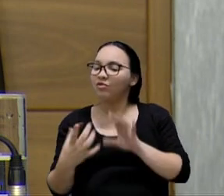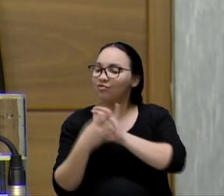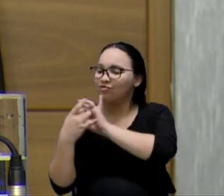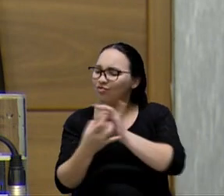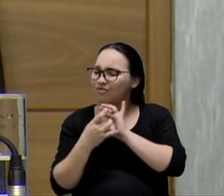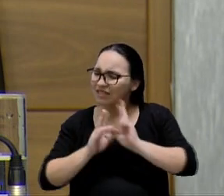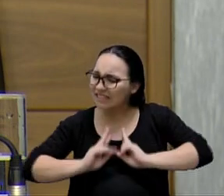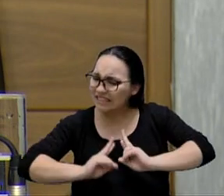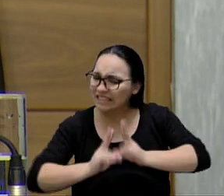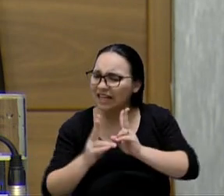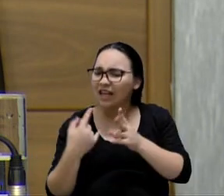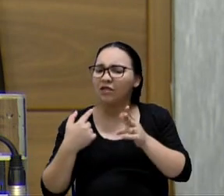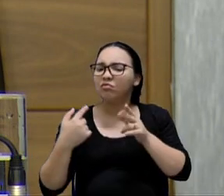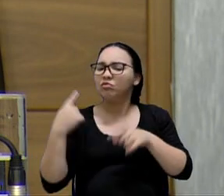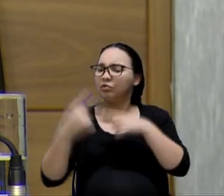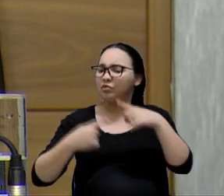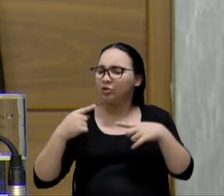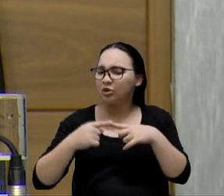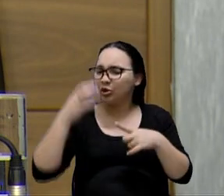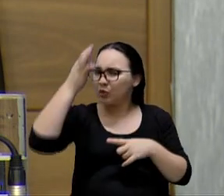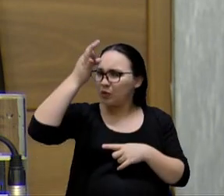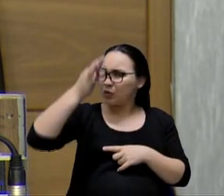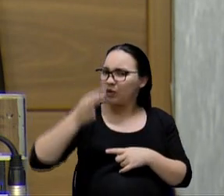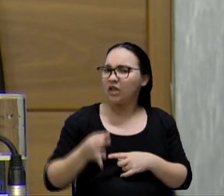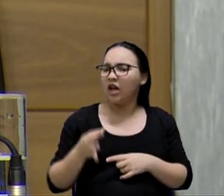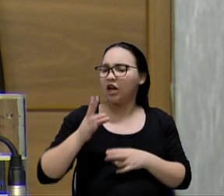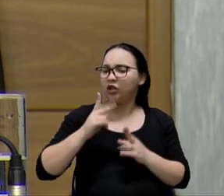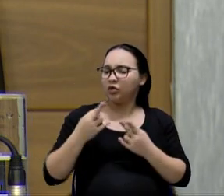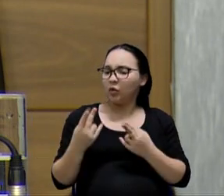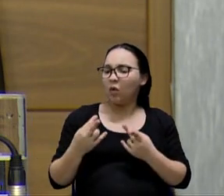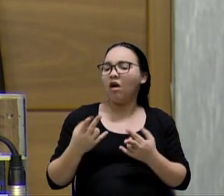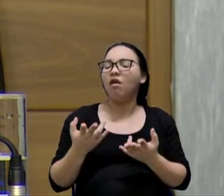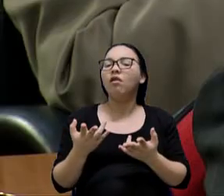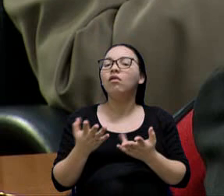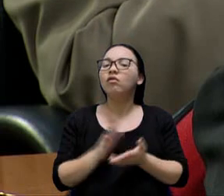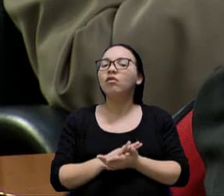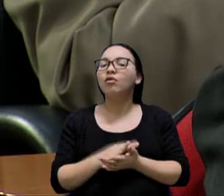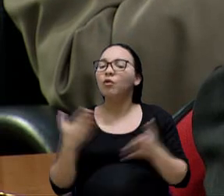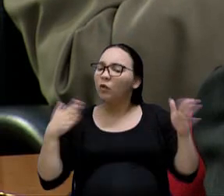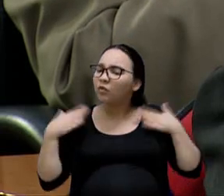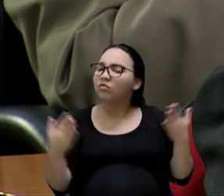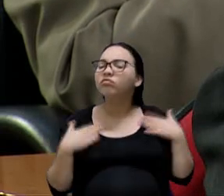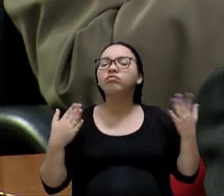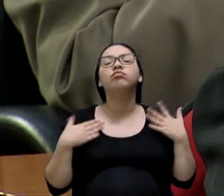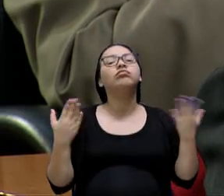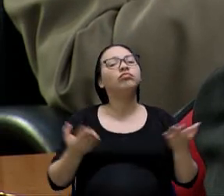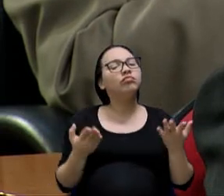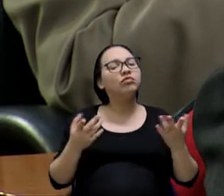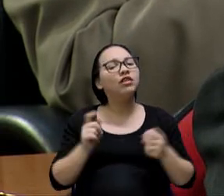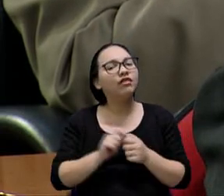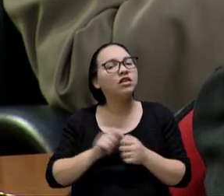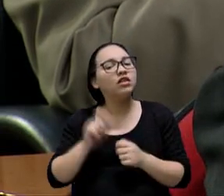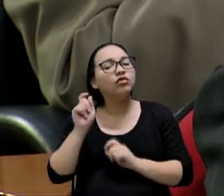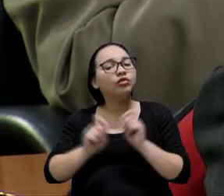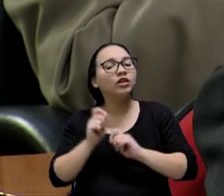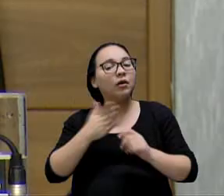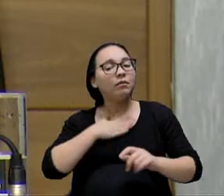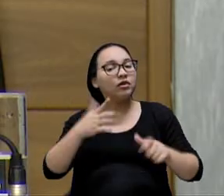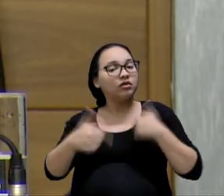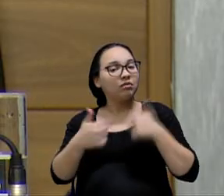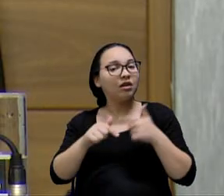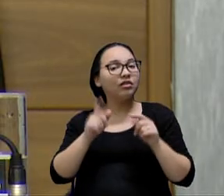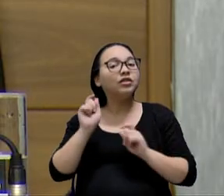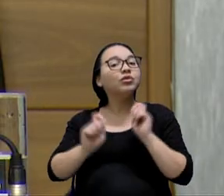imbuídos dos mesmos propósitos e com a alegria de poder estar aqui cumprindo o meu papel de